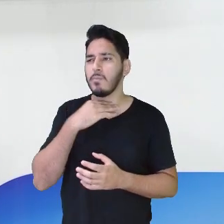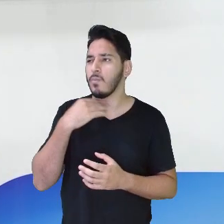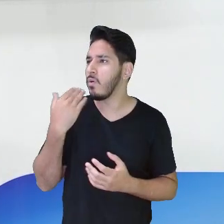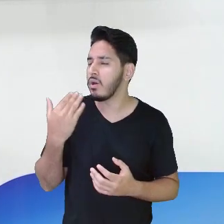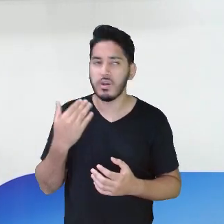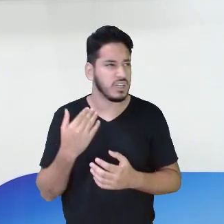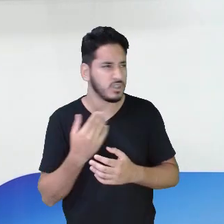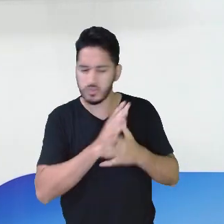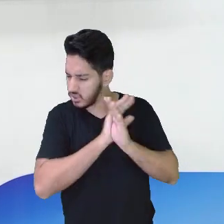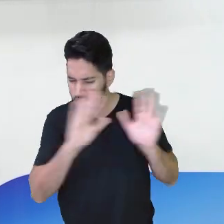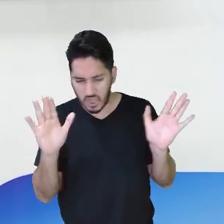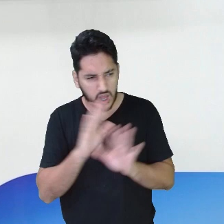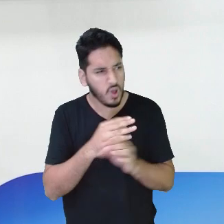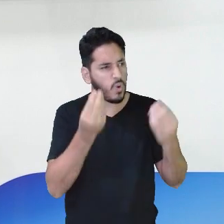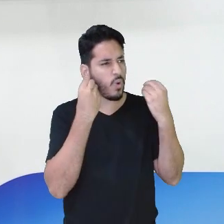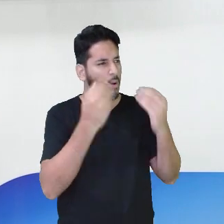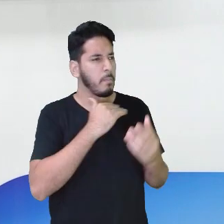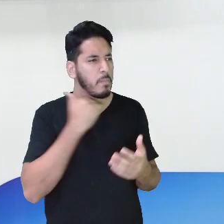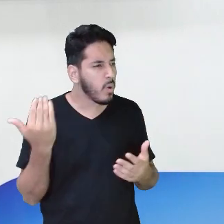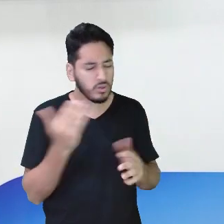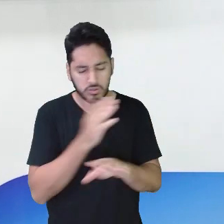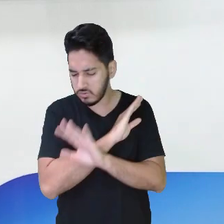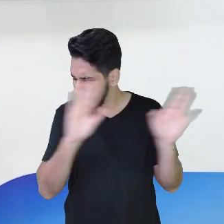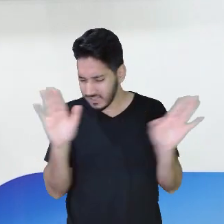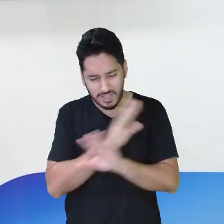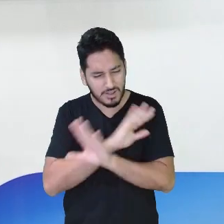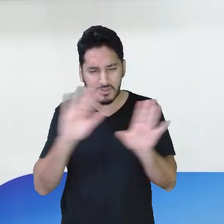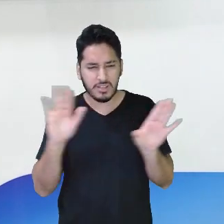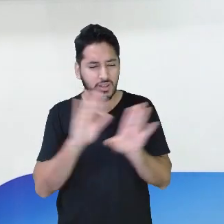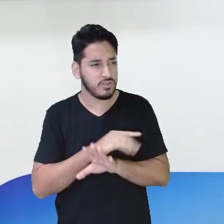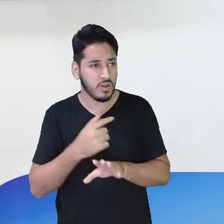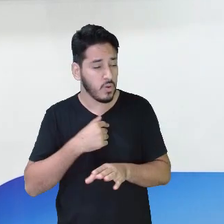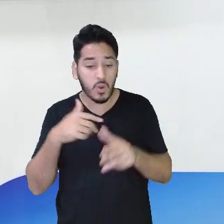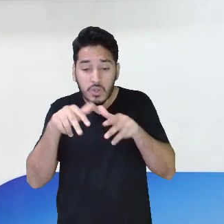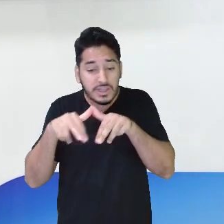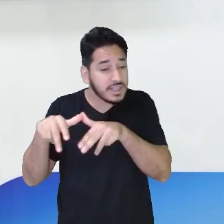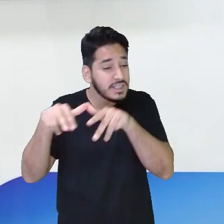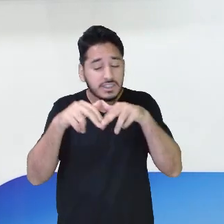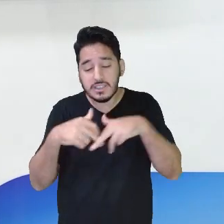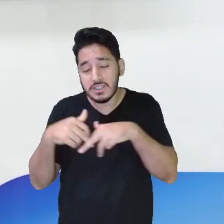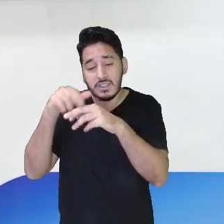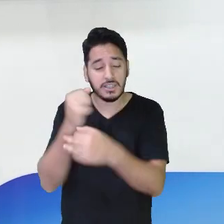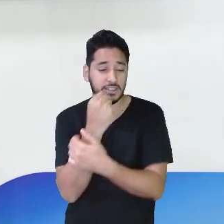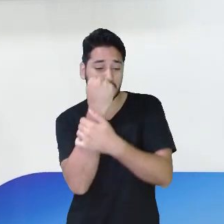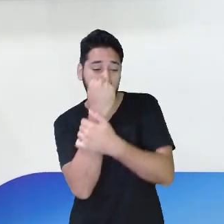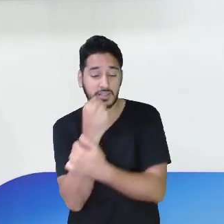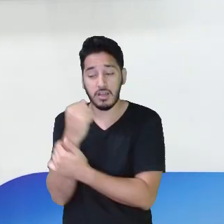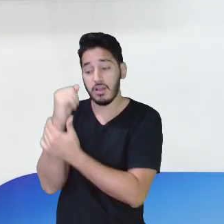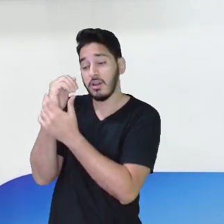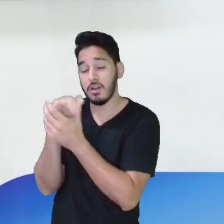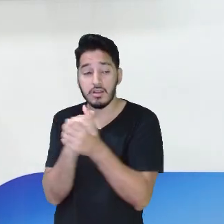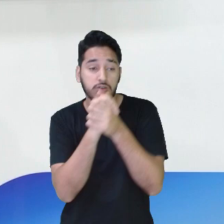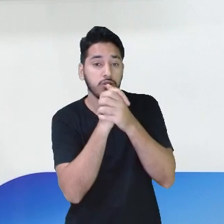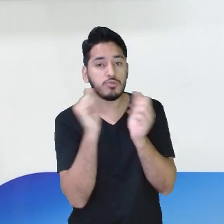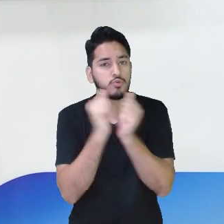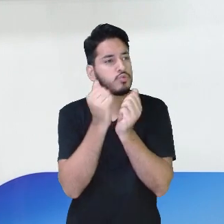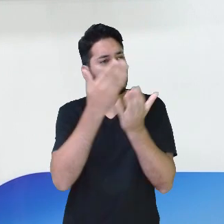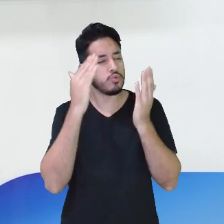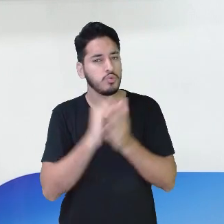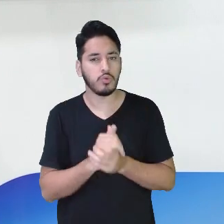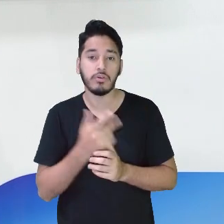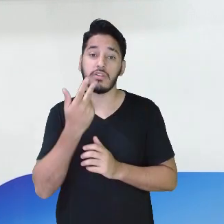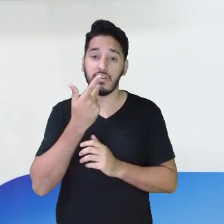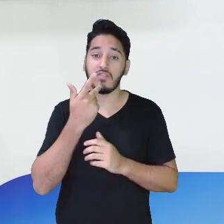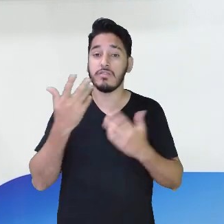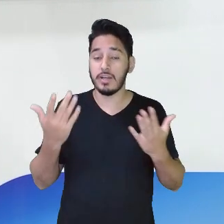De jeito nenhum. Como estaria morta a pessoa com quem ele dançou a noite inteira? Ele, como ele diz